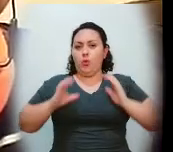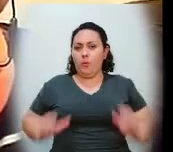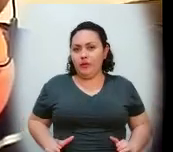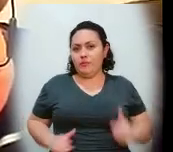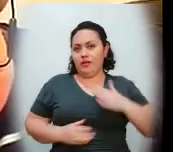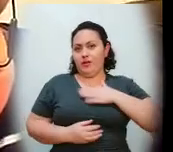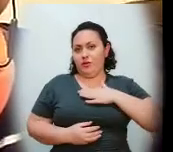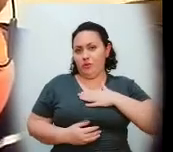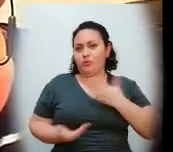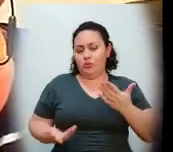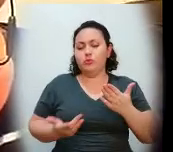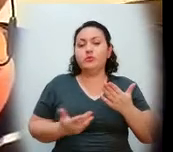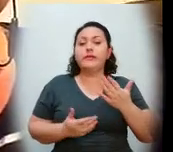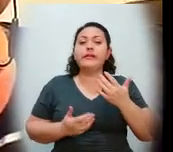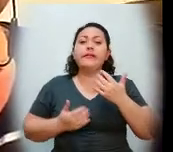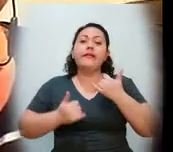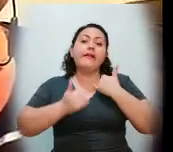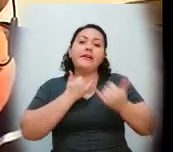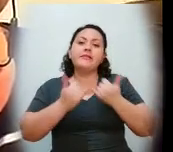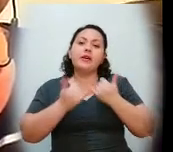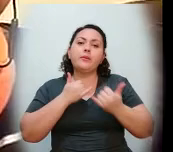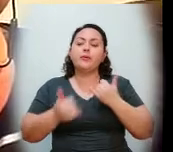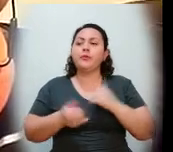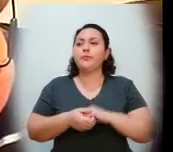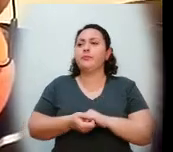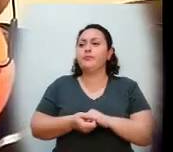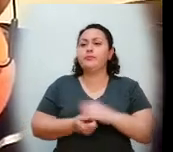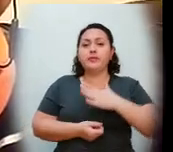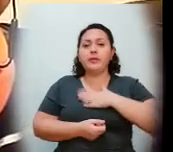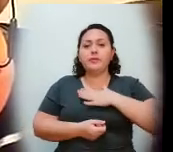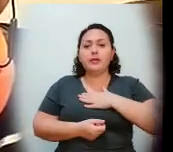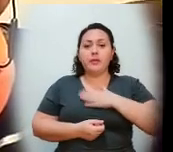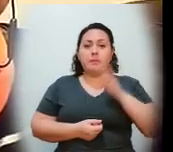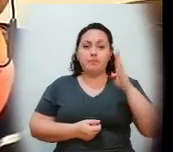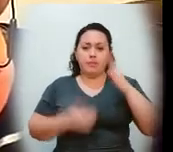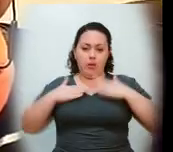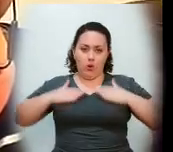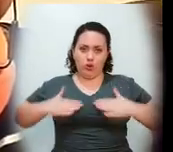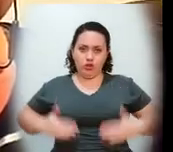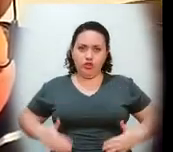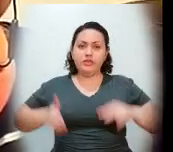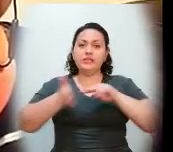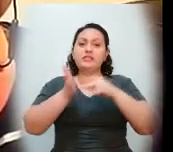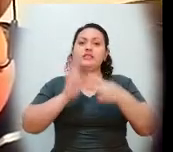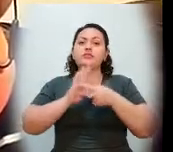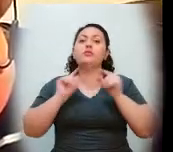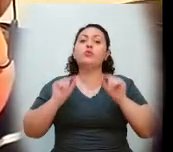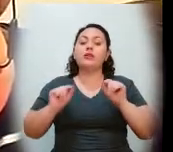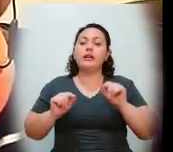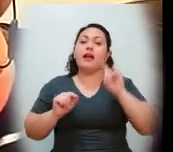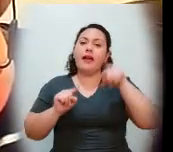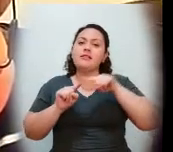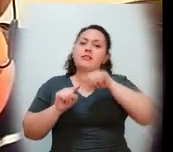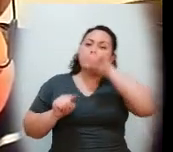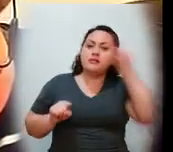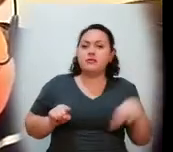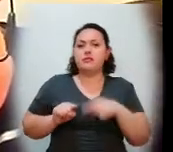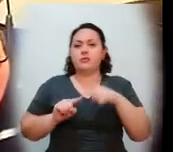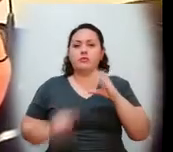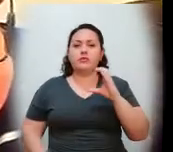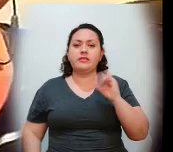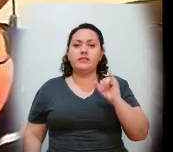muitas vezes. Então, uma das coisas que vem na questão da nossa biologia tem a ver com o ciclo circadiano,